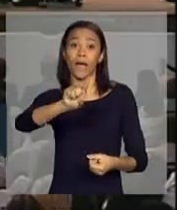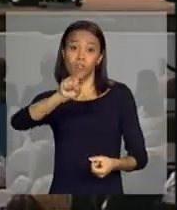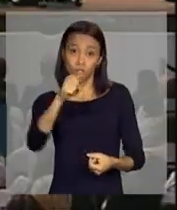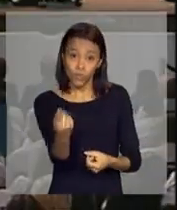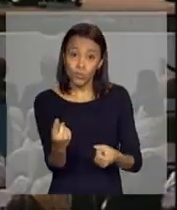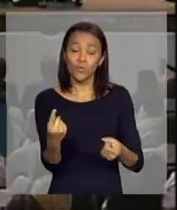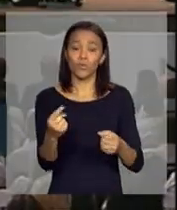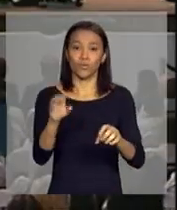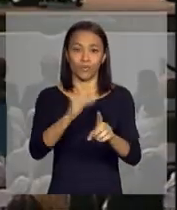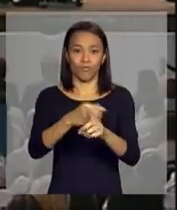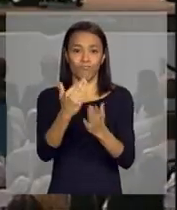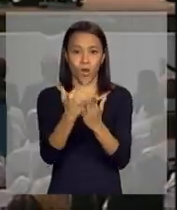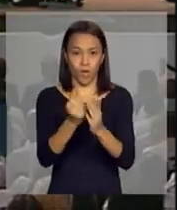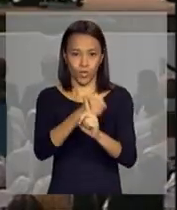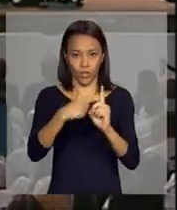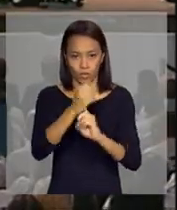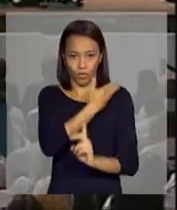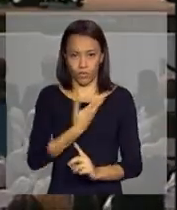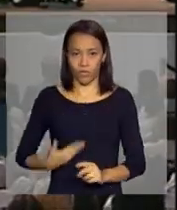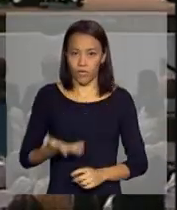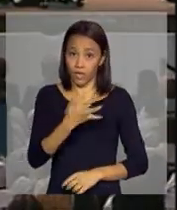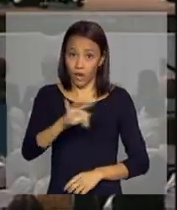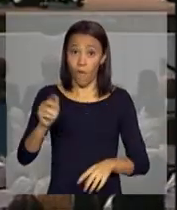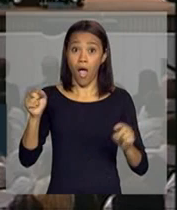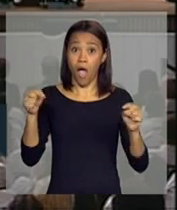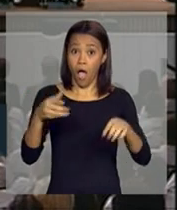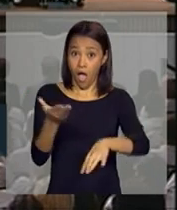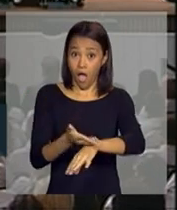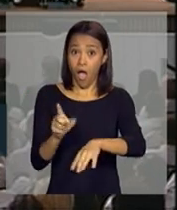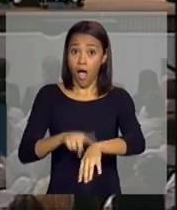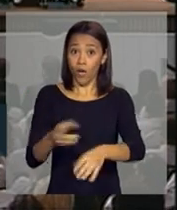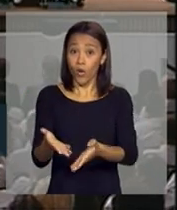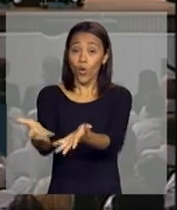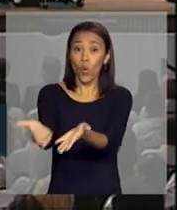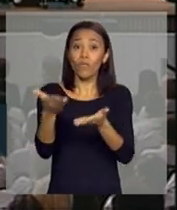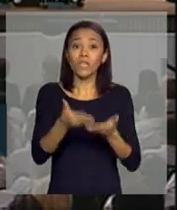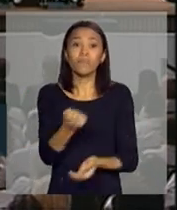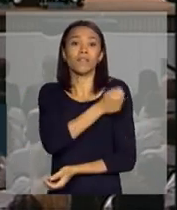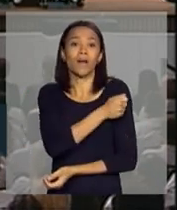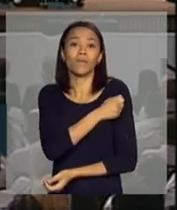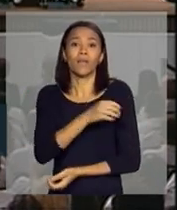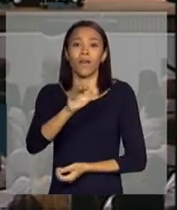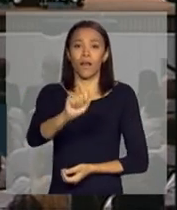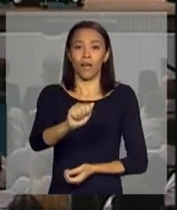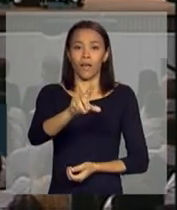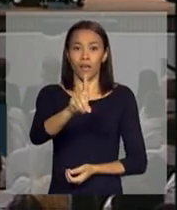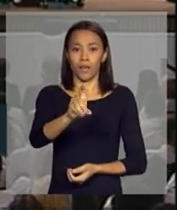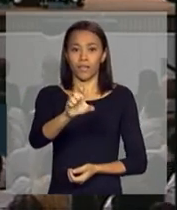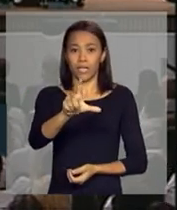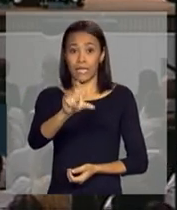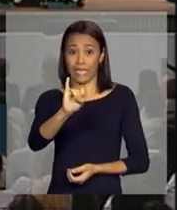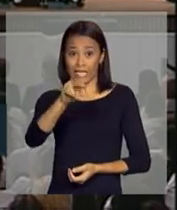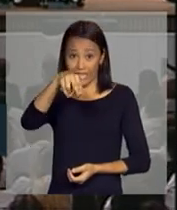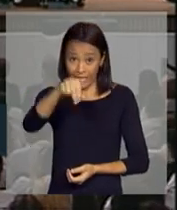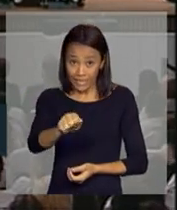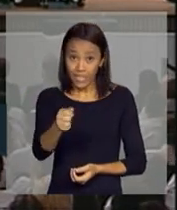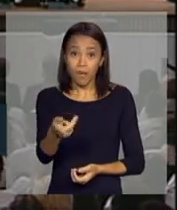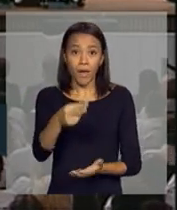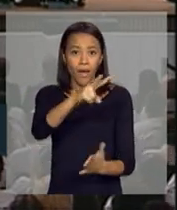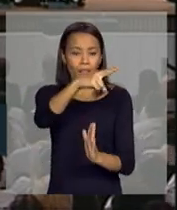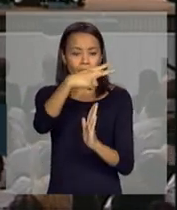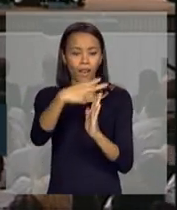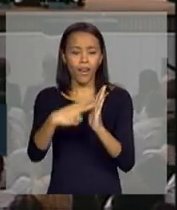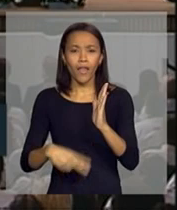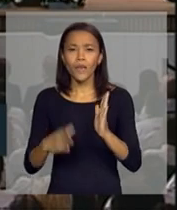do Governo Federal. Neste momento, convidamos a aluna Adelina de Fátima Lemos Freitas para fazer a leitura